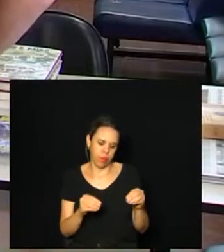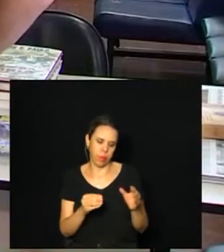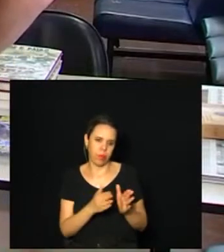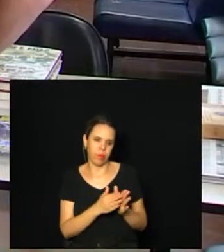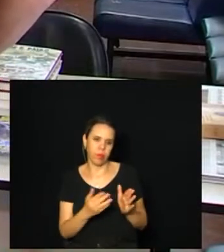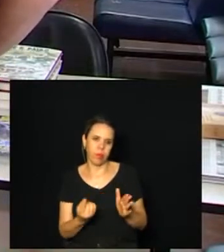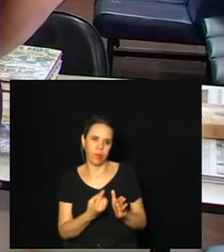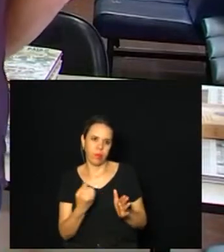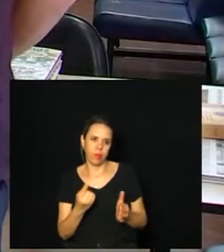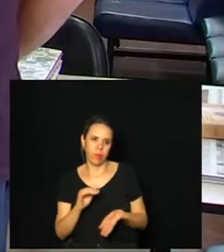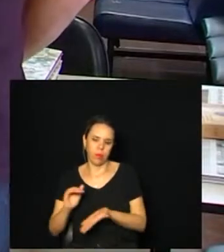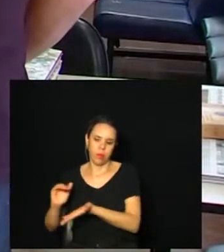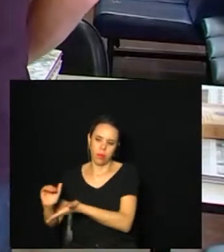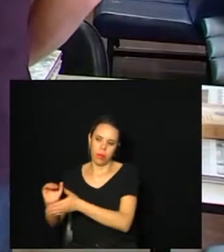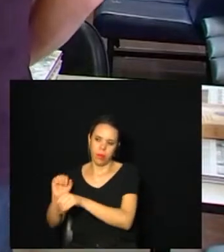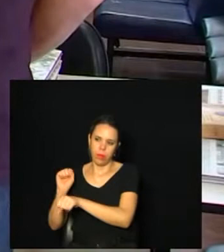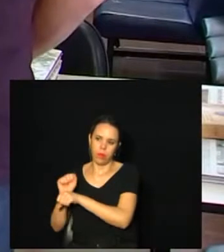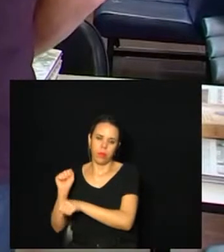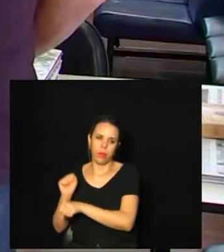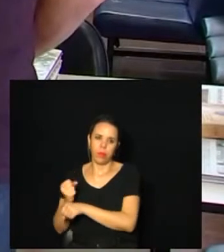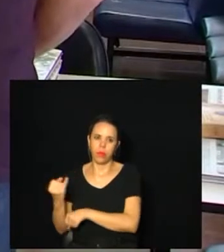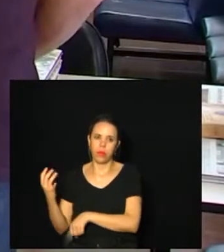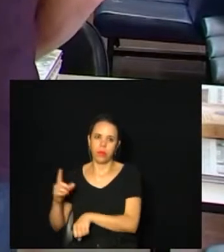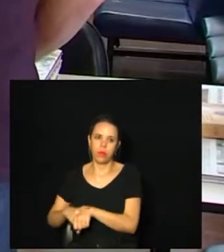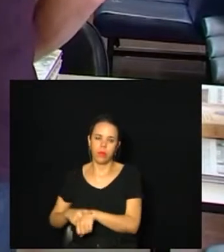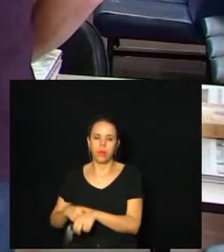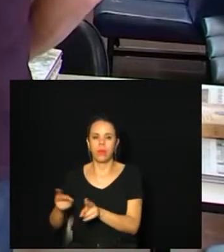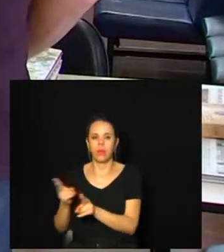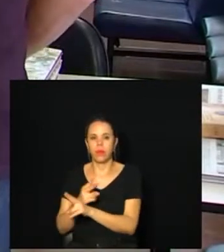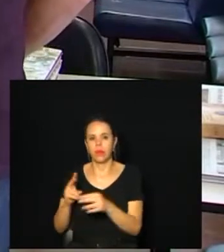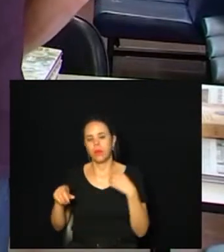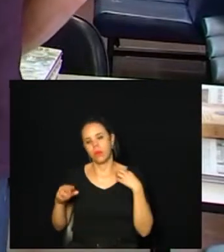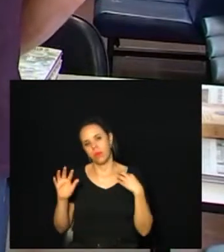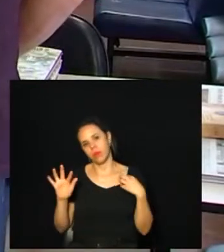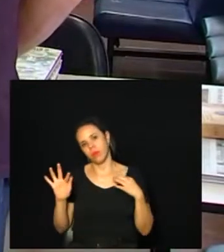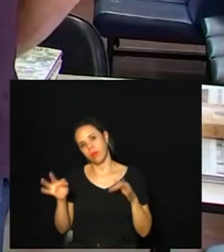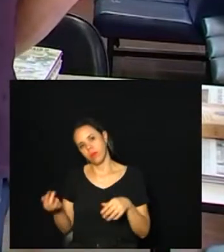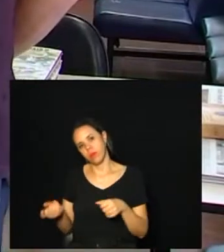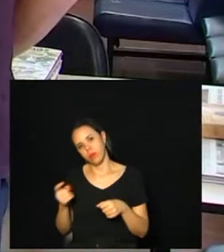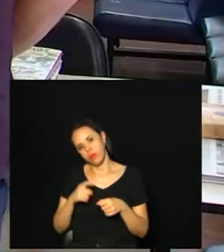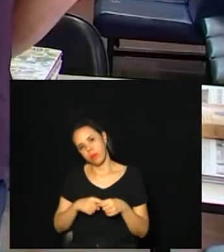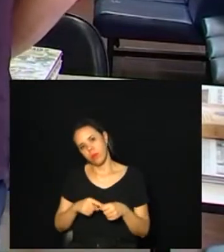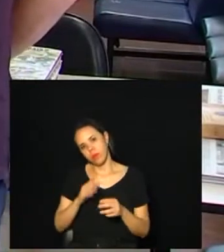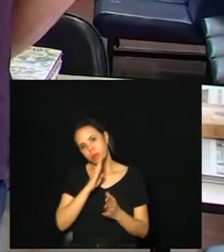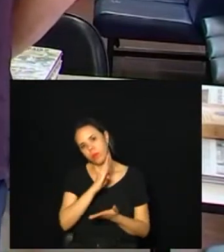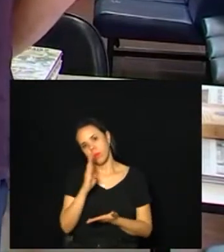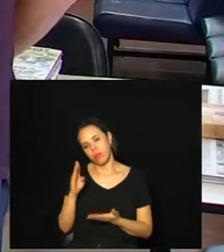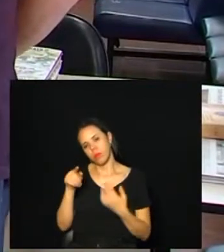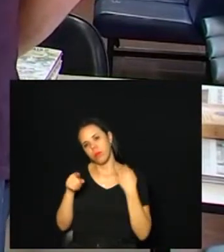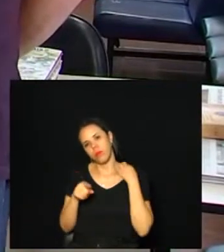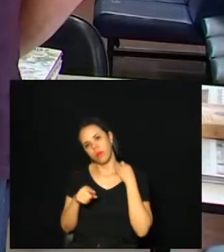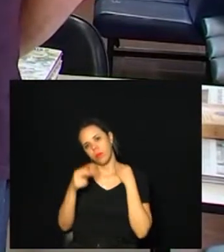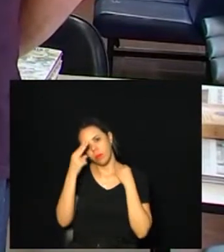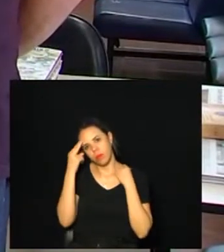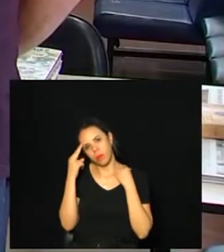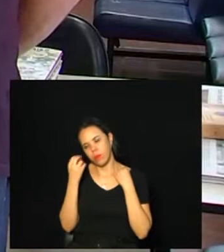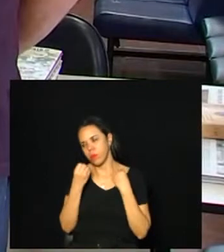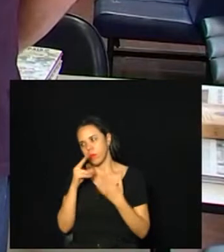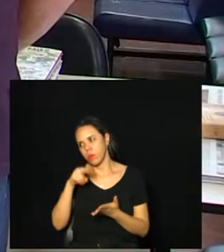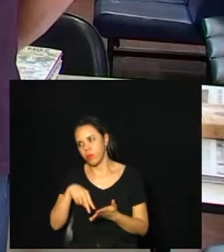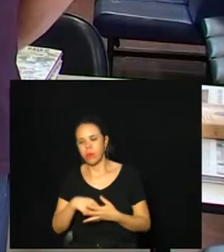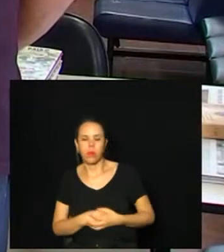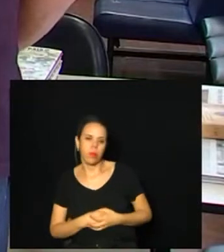quarentena. Então, eles ficam ali em cima de um balcão, tomando um ar, até, enfim, voltarem às prateleiras. Agora, você, Gabriel, como um bom